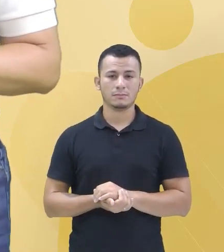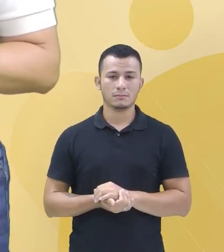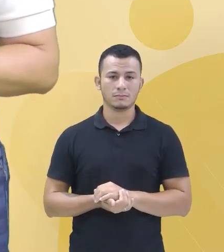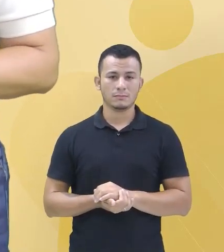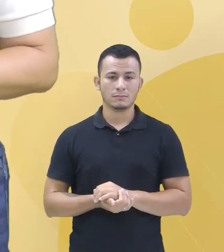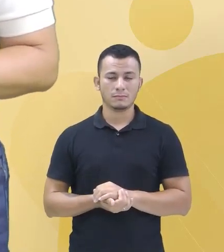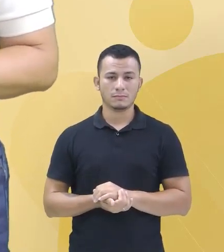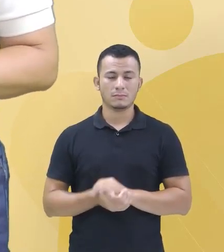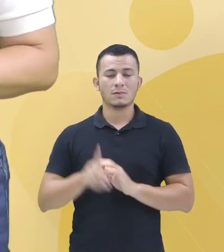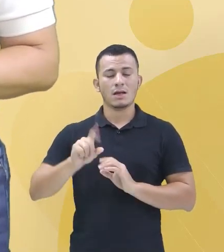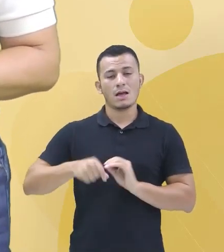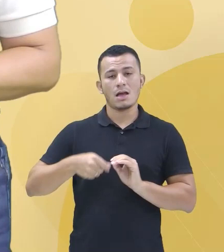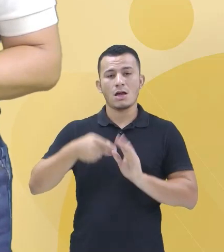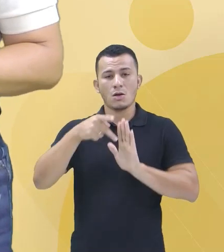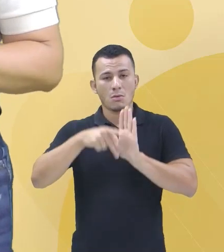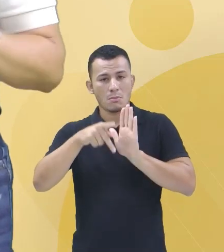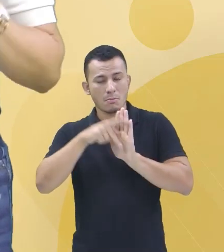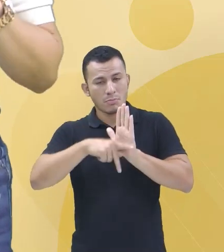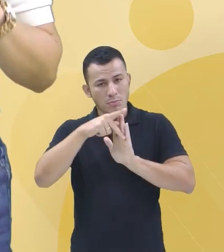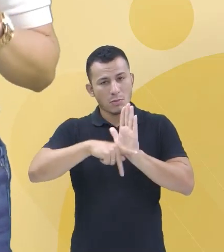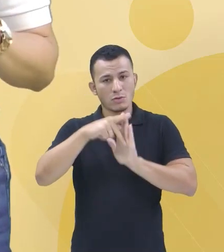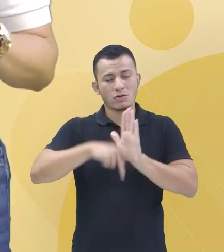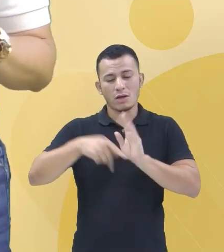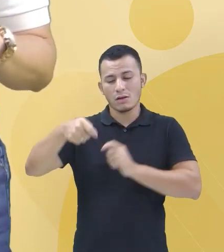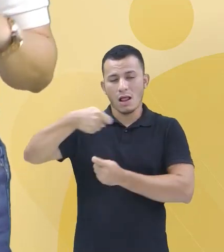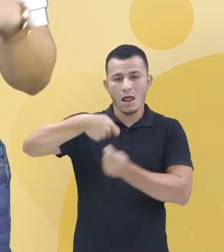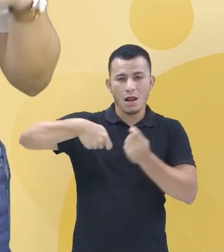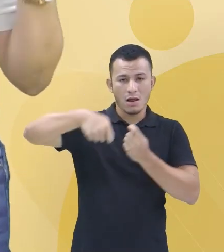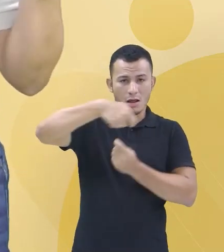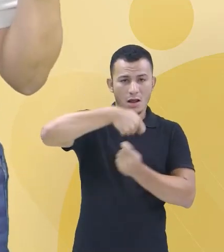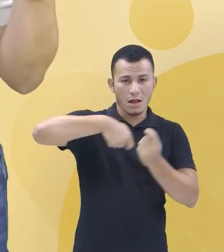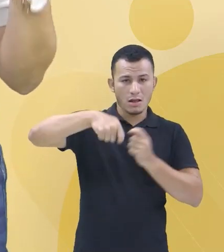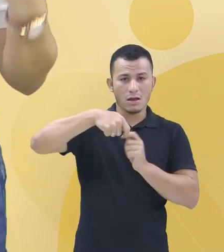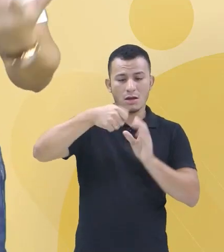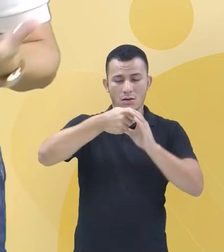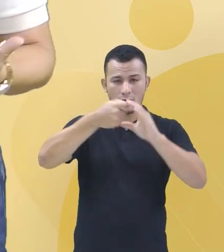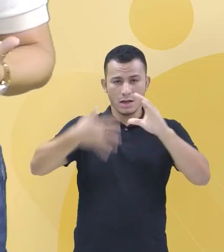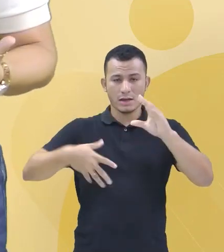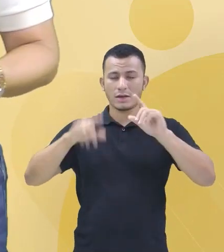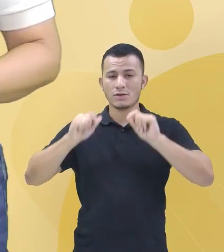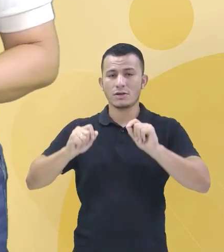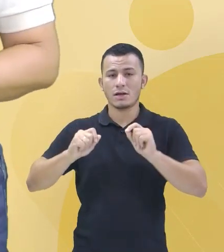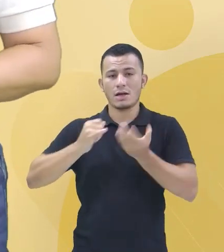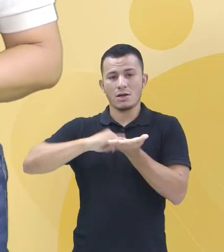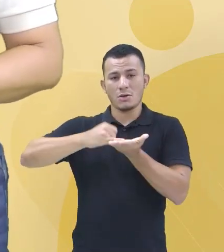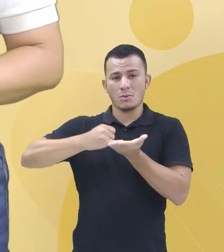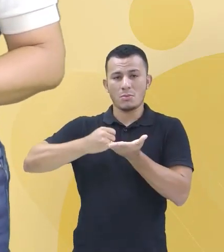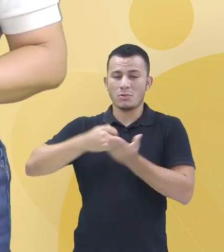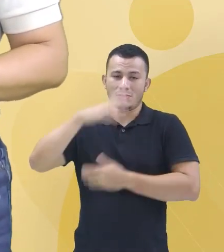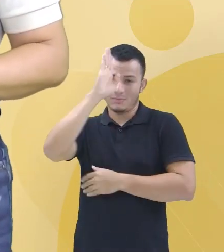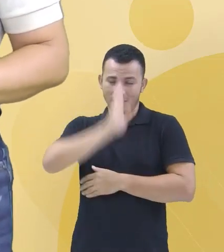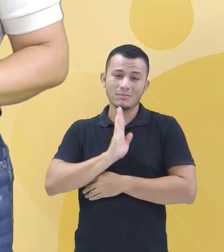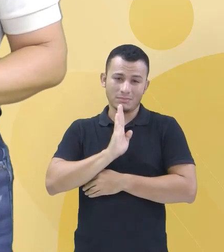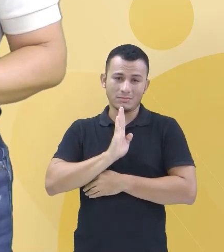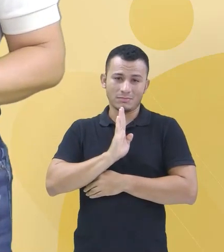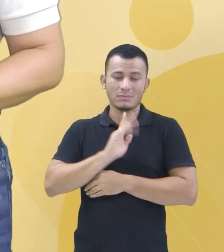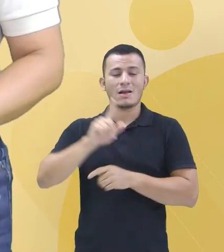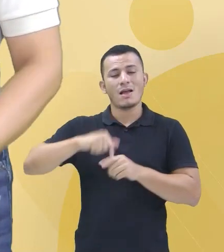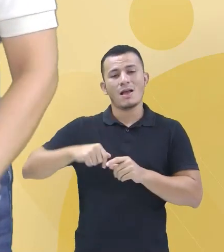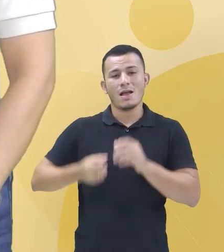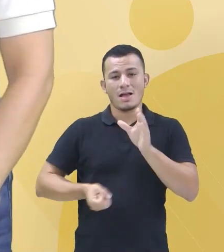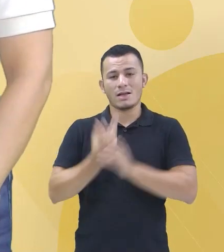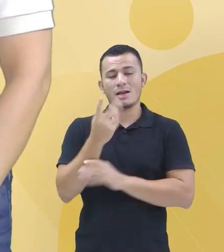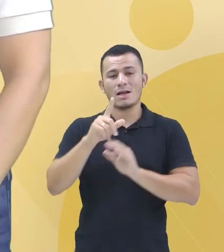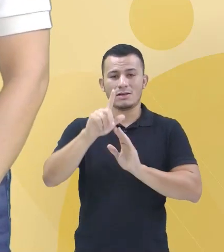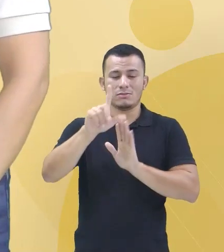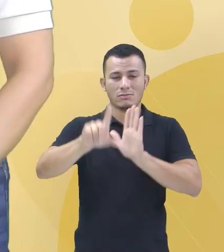Trata-se de um modelo econômico com característica de isenção fiscal, implantado pelo governo